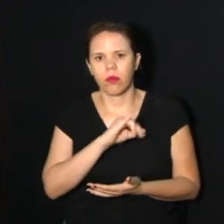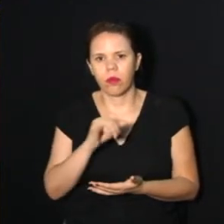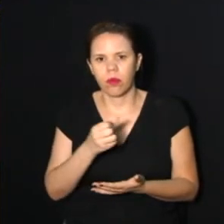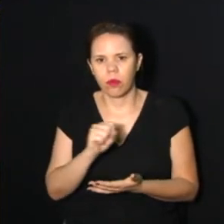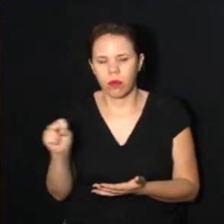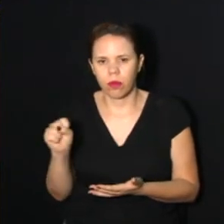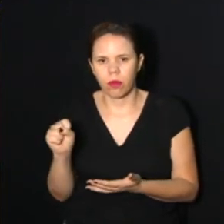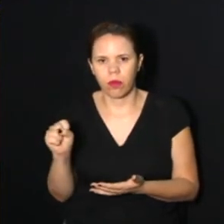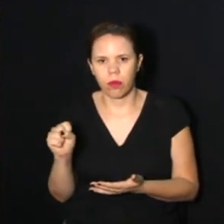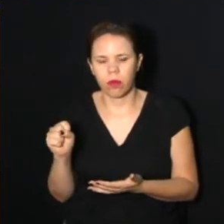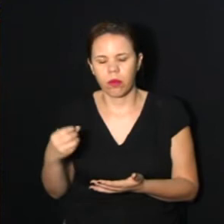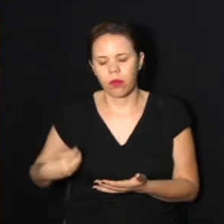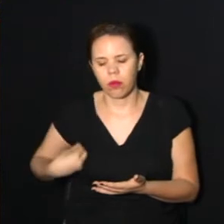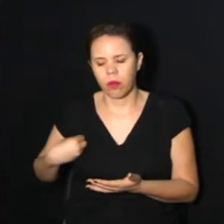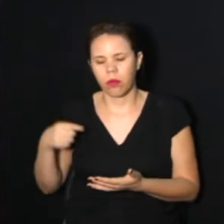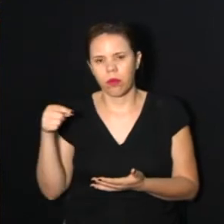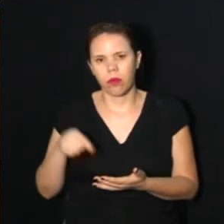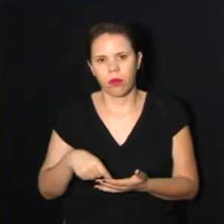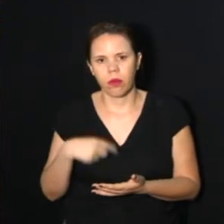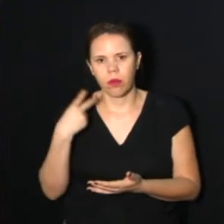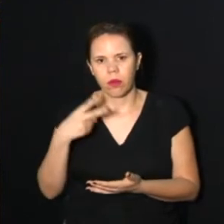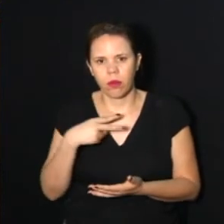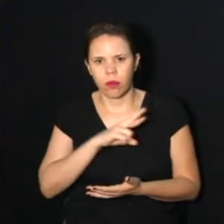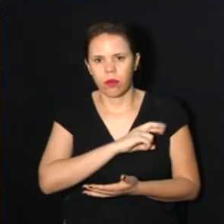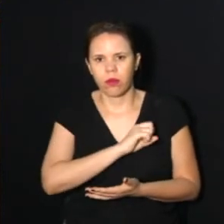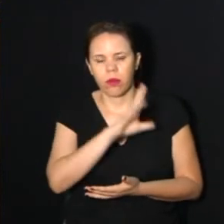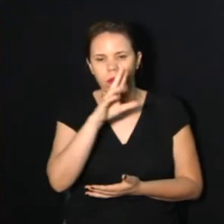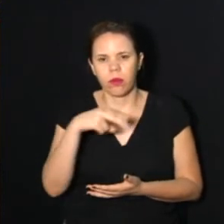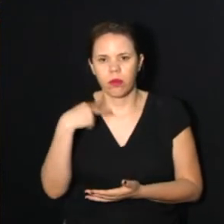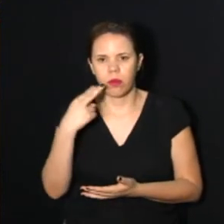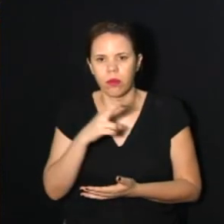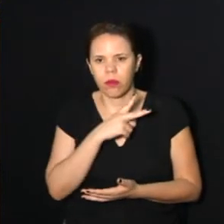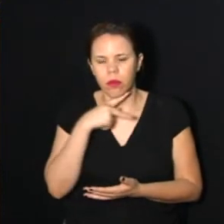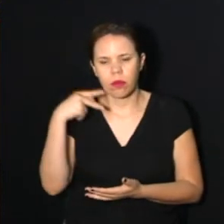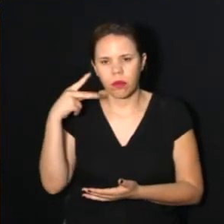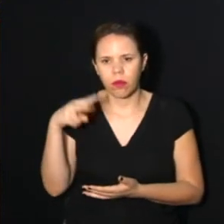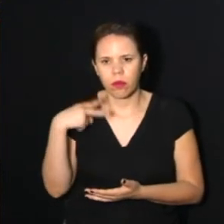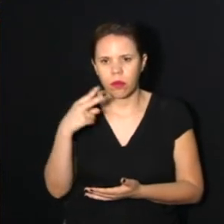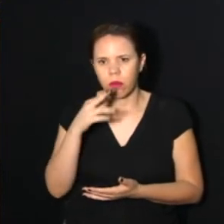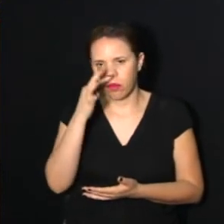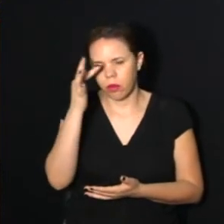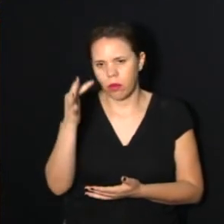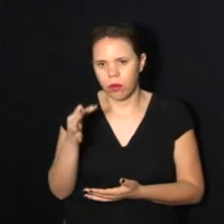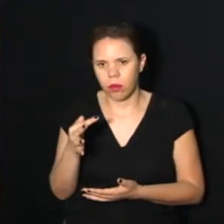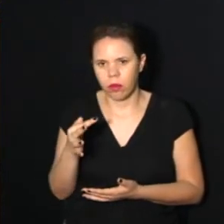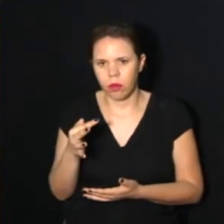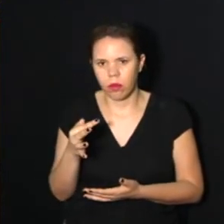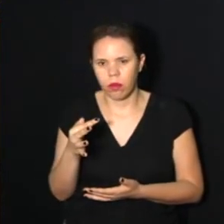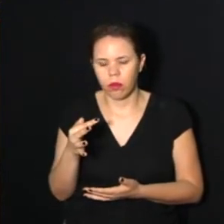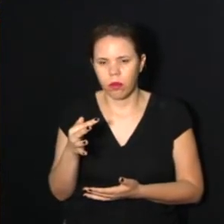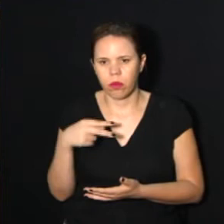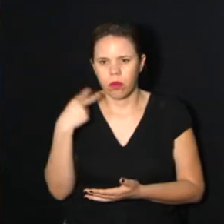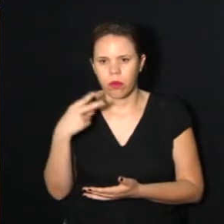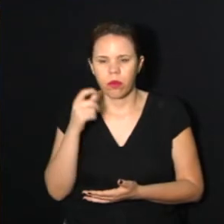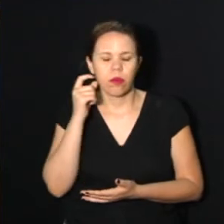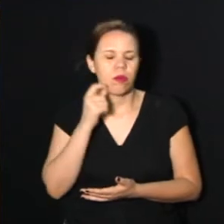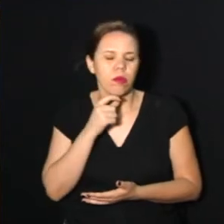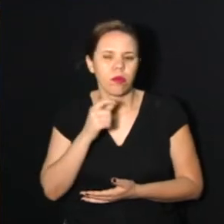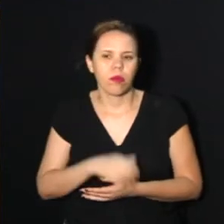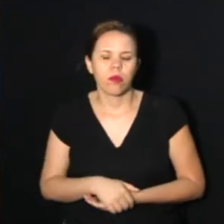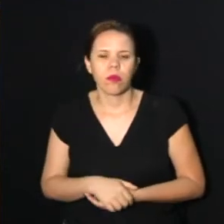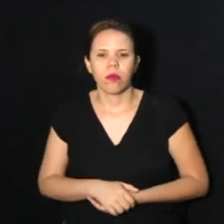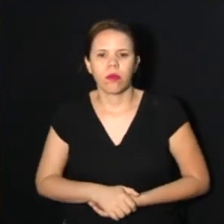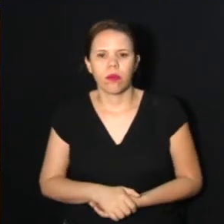Silva, aqui presente, o vereador Rubens Gás, o vereador Pirmino Monteiro, o vereador Antônio Flores e o vereador Marcelo